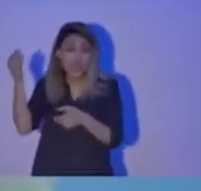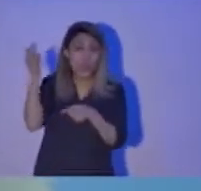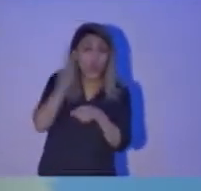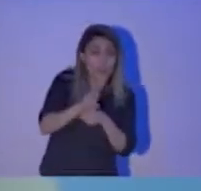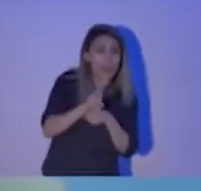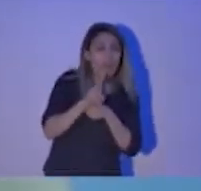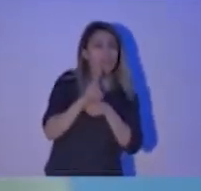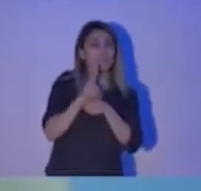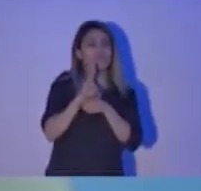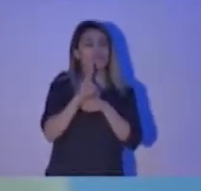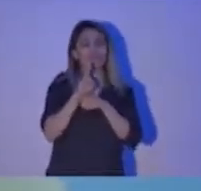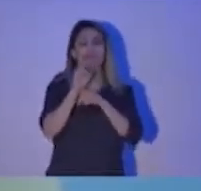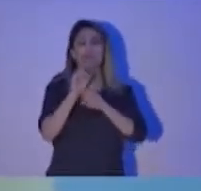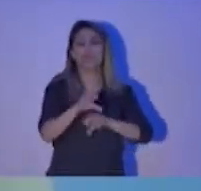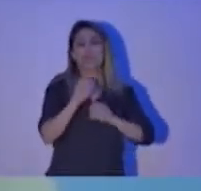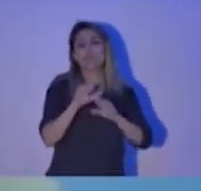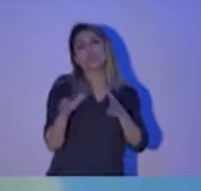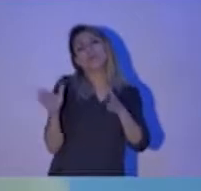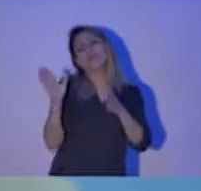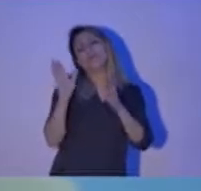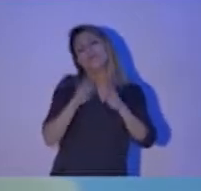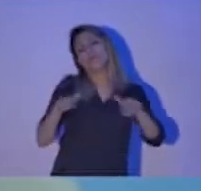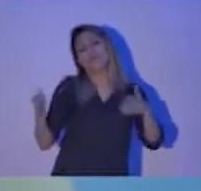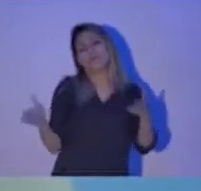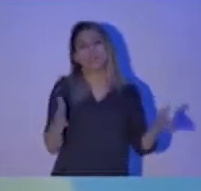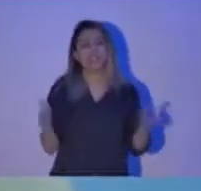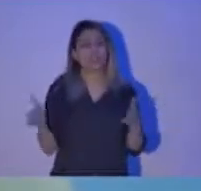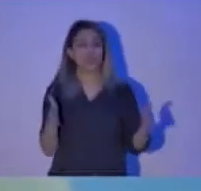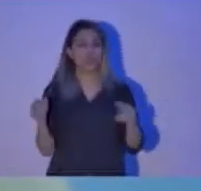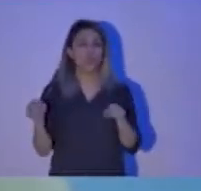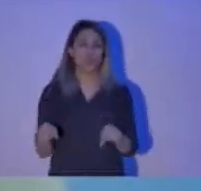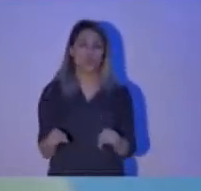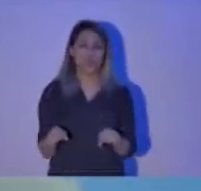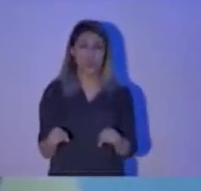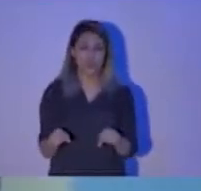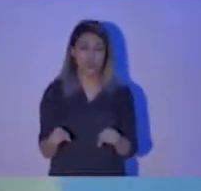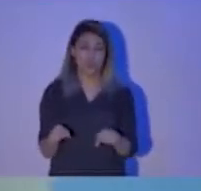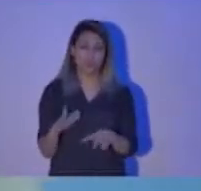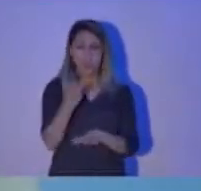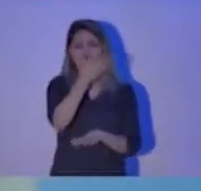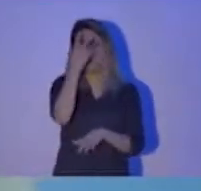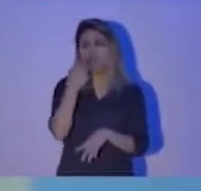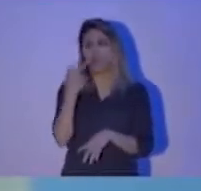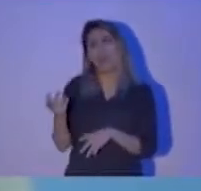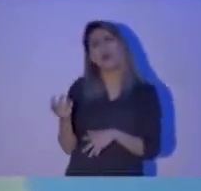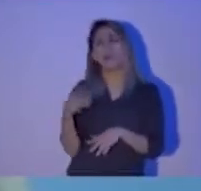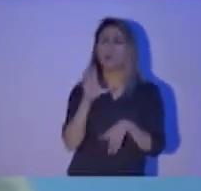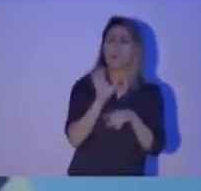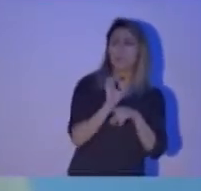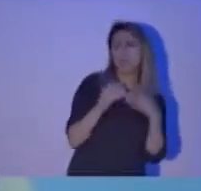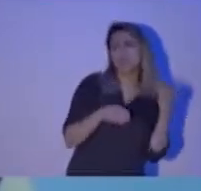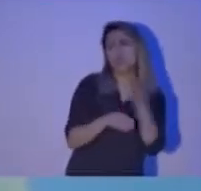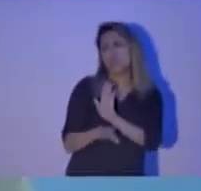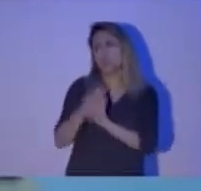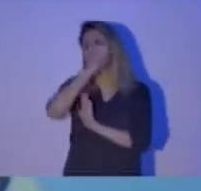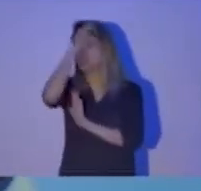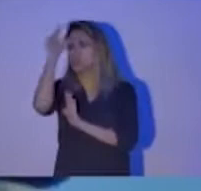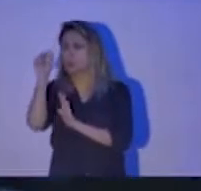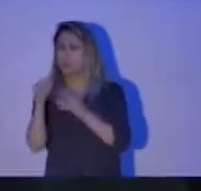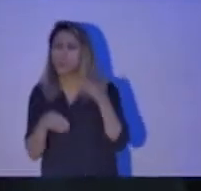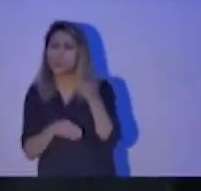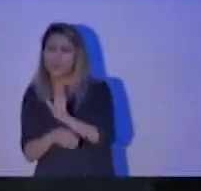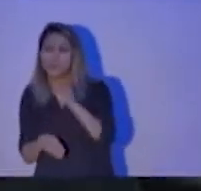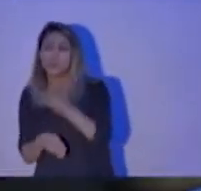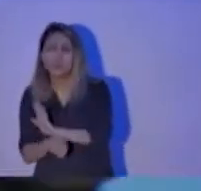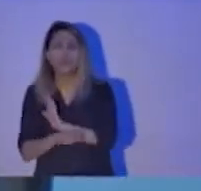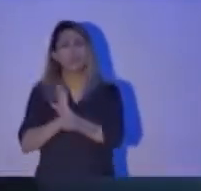artigo da Constituição, 200 e tanto, existe uma cooperação técnica por parte dos estados, da União, tem que estar todo mundo, né, Isolda, junto